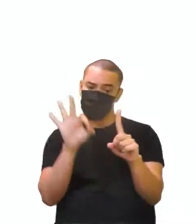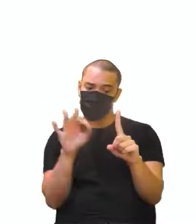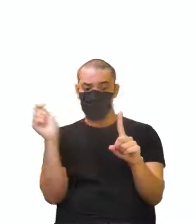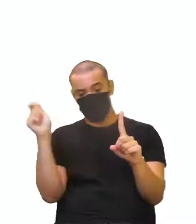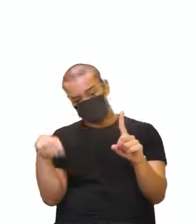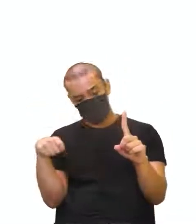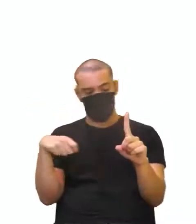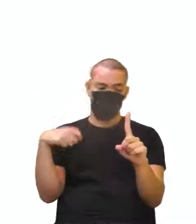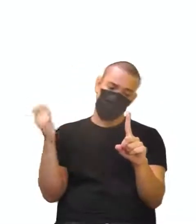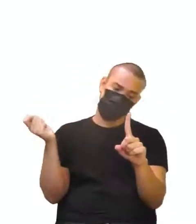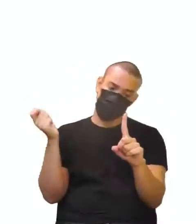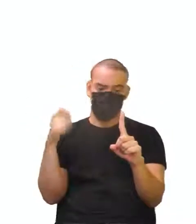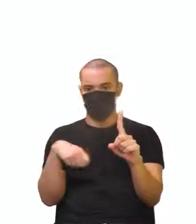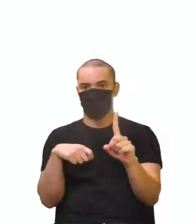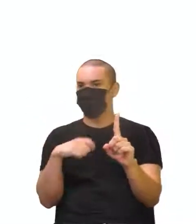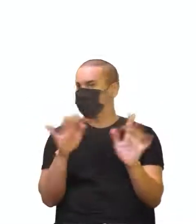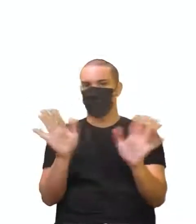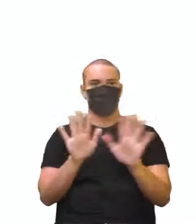isso. Não vai pensar porque